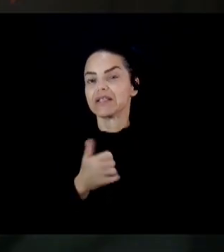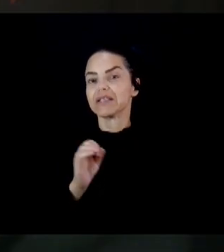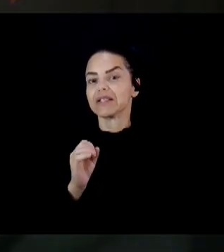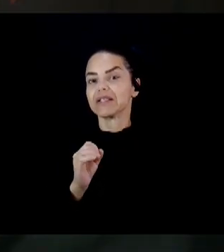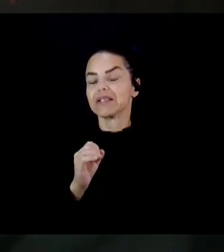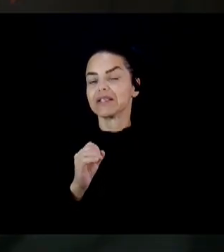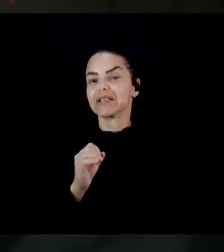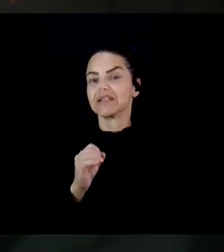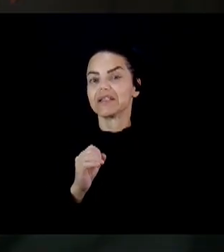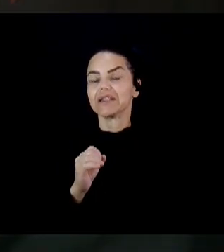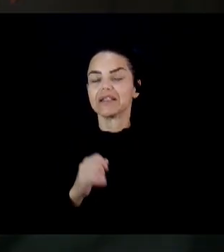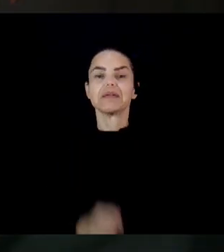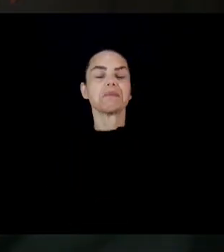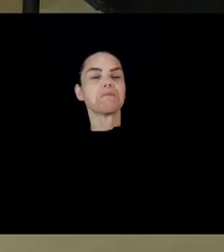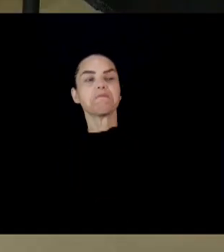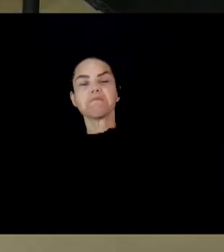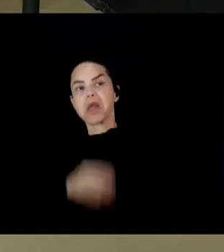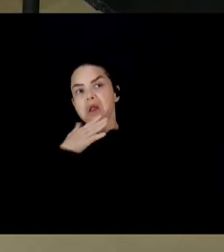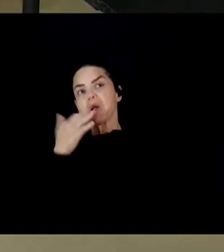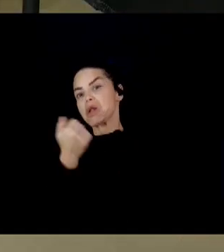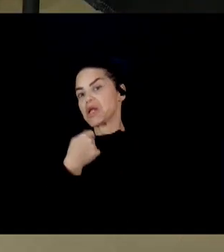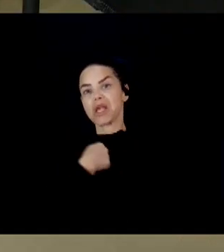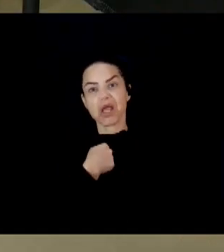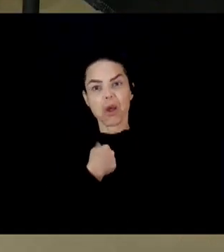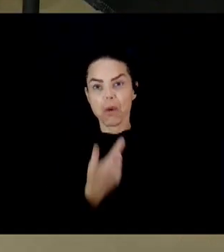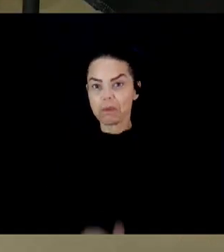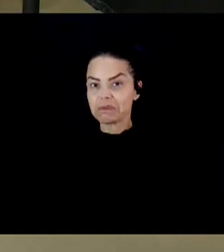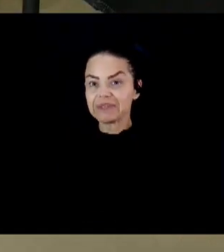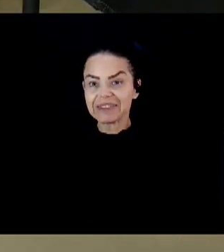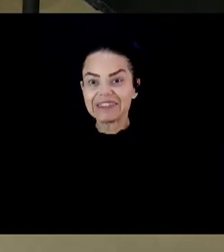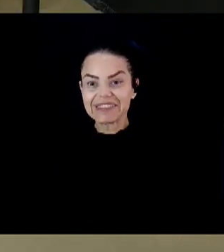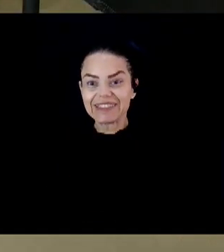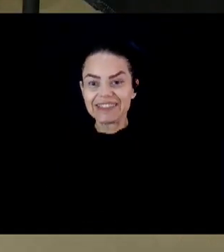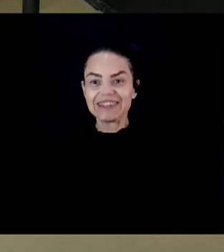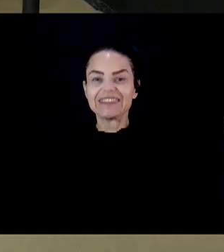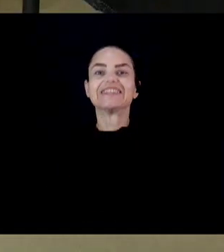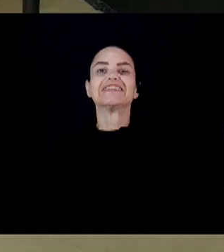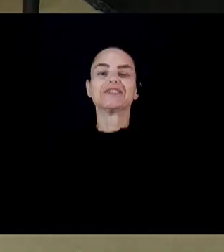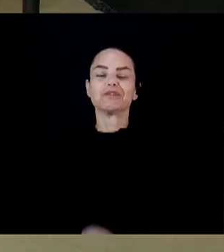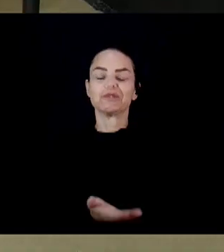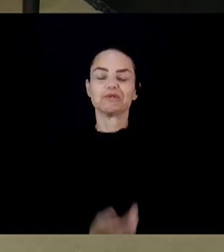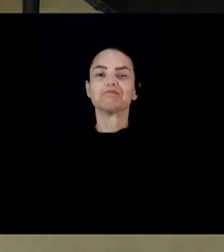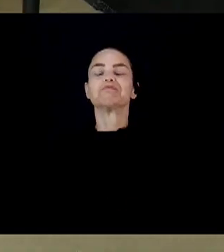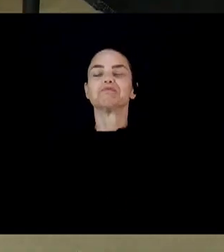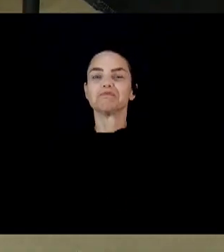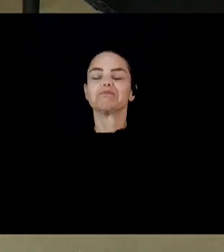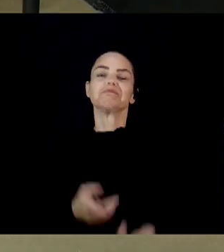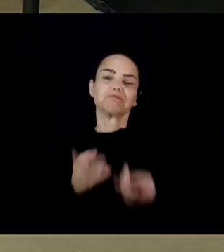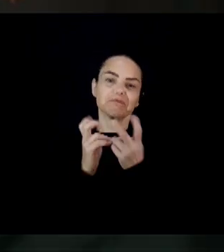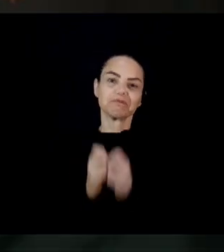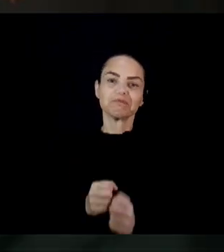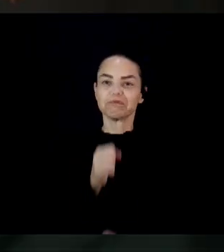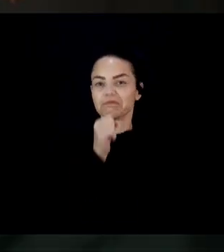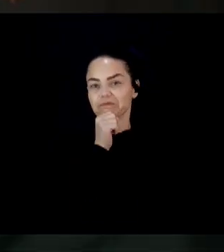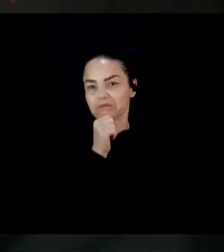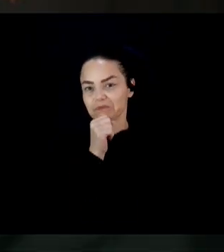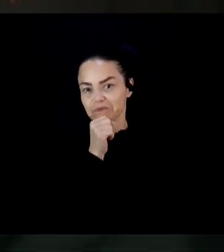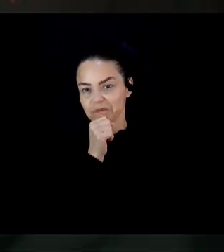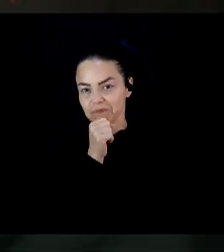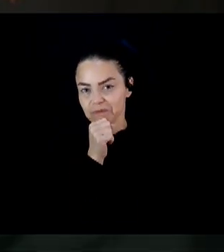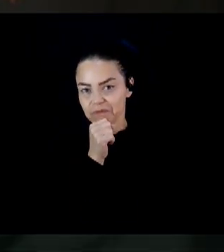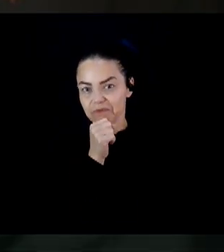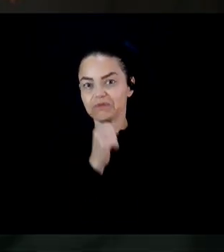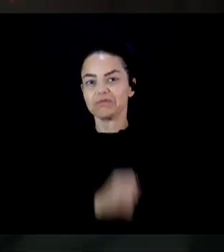de 10-0 em mim, por exemplo, né? Então, assim, a nossa visão sobre o envelhecimento e o movimento que a gente